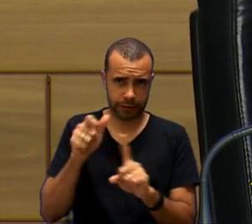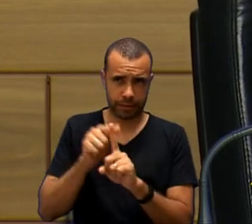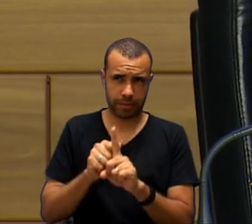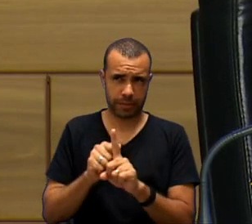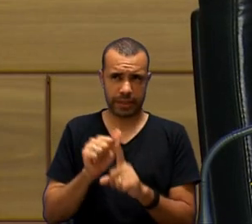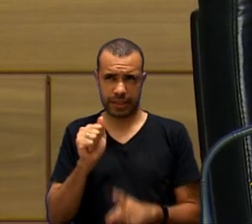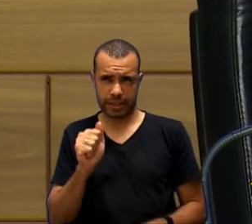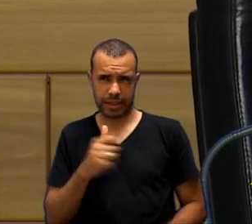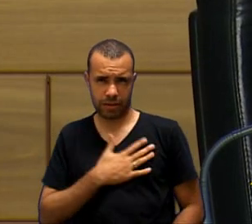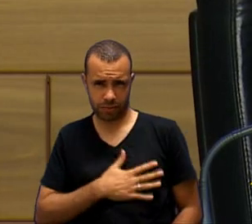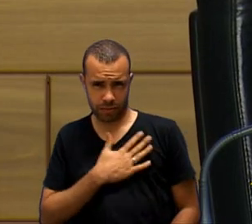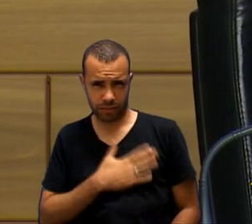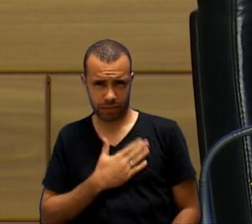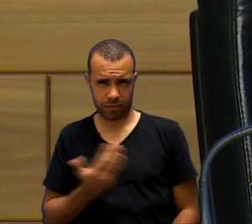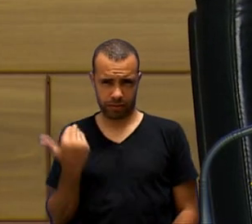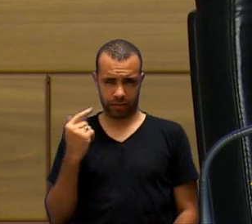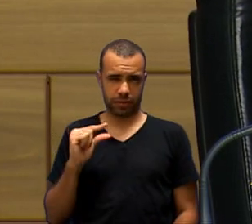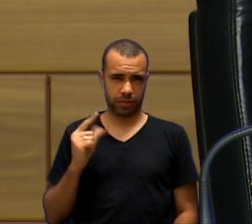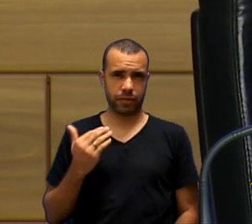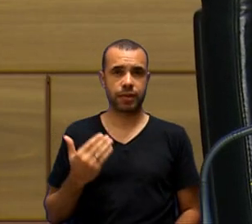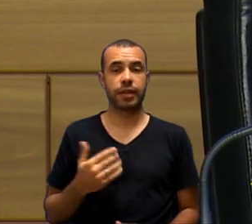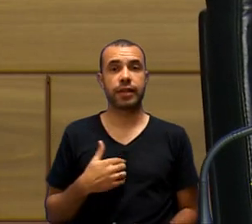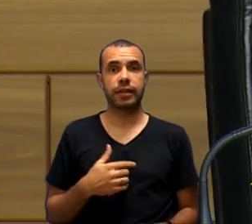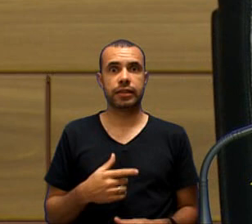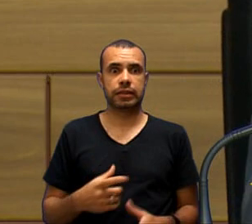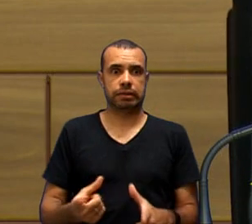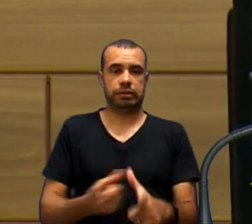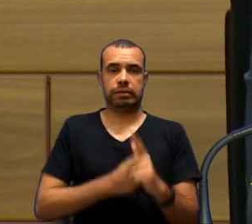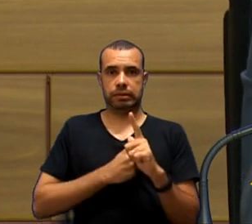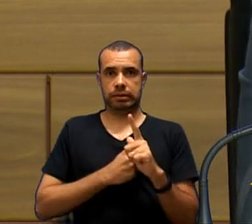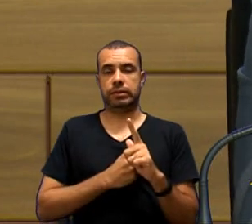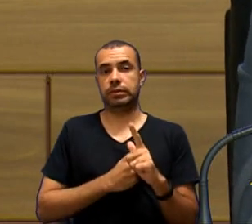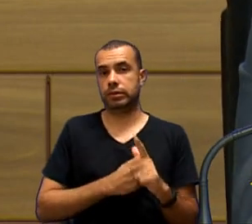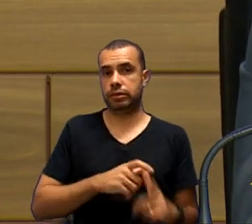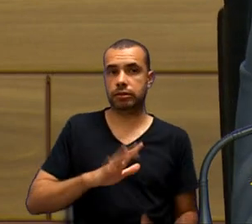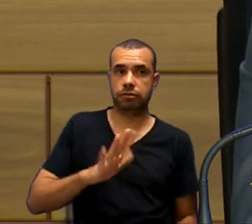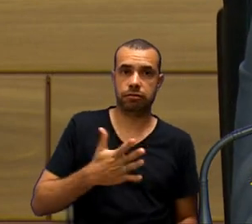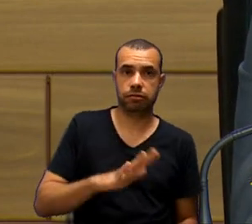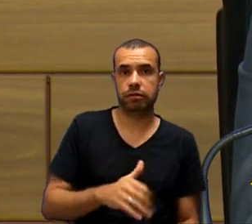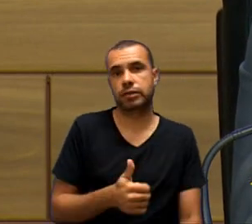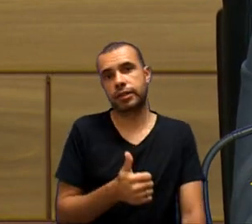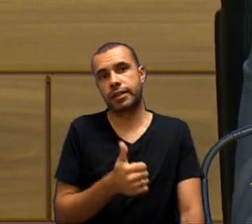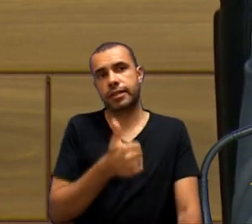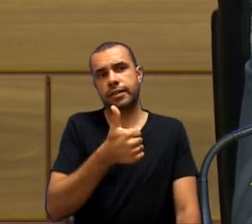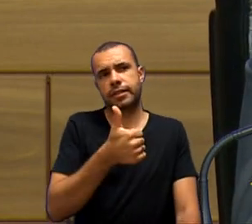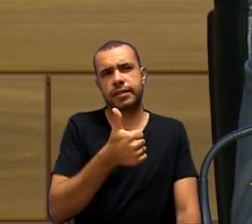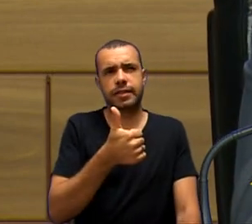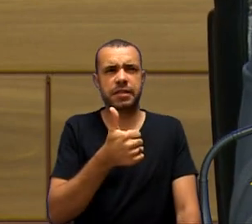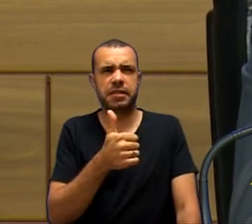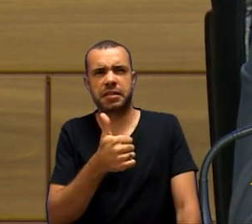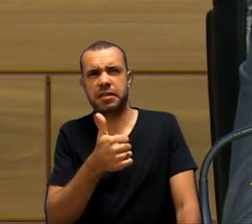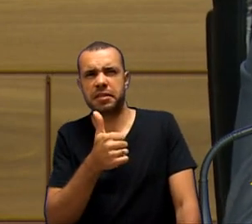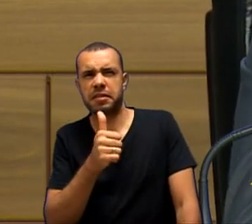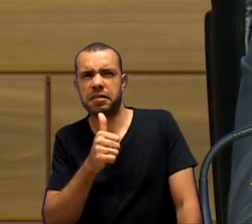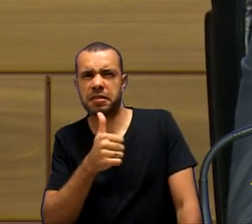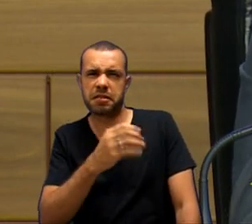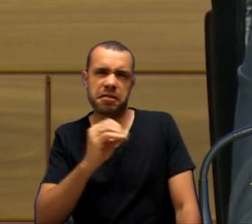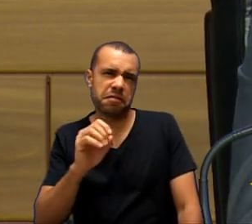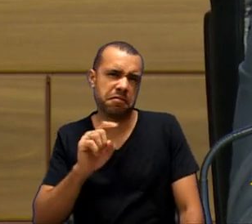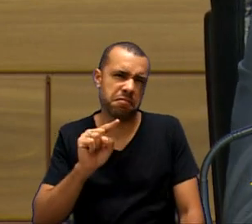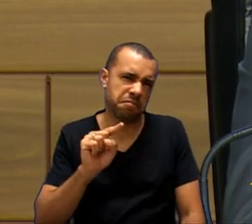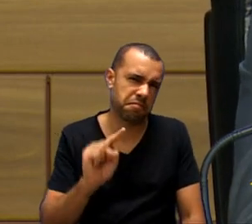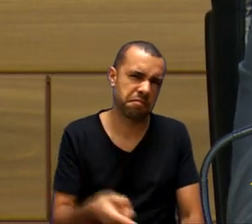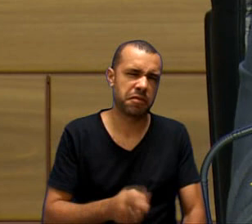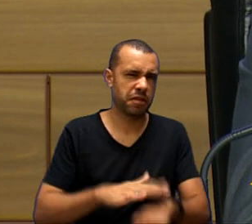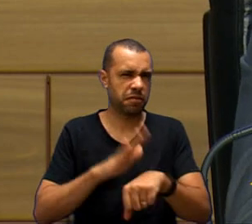com um déficit aí de cento e poucos milhões. Em percentual? Em relação àquilo que está orçado para 2019 e daquilo que a